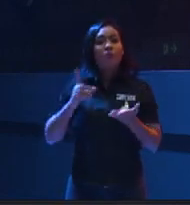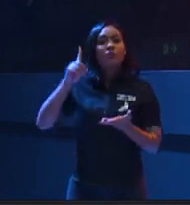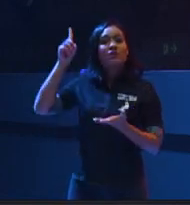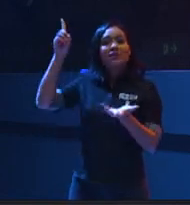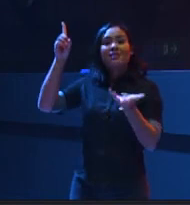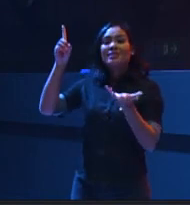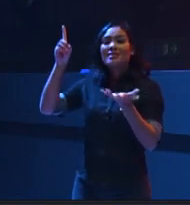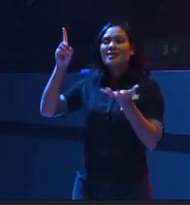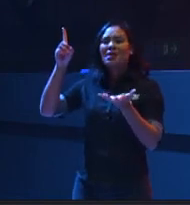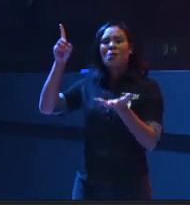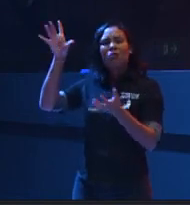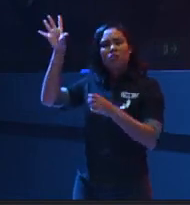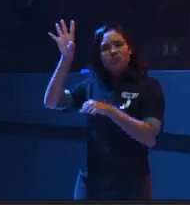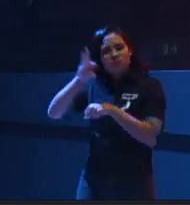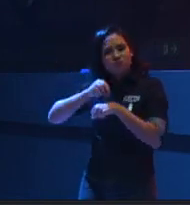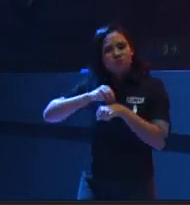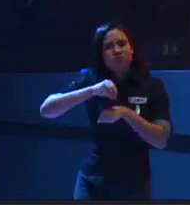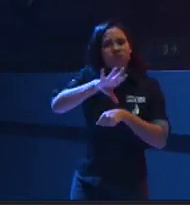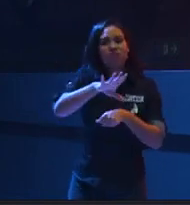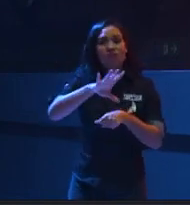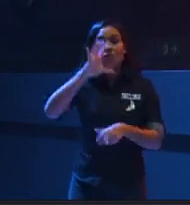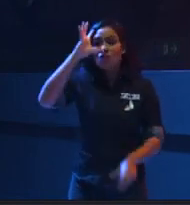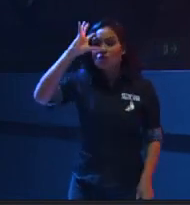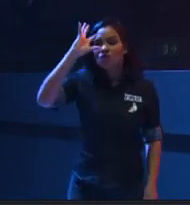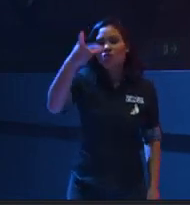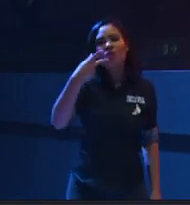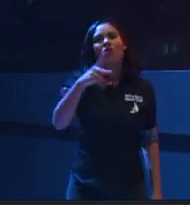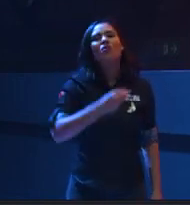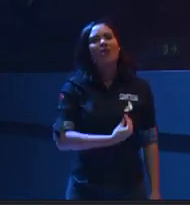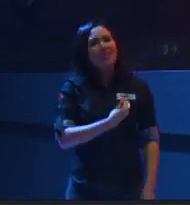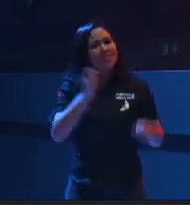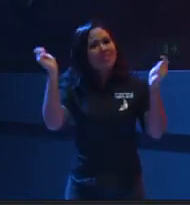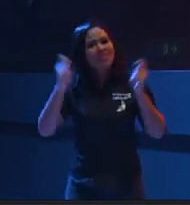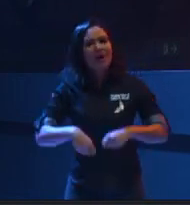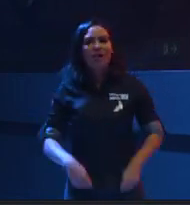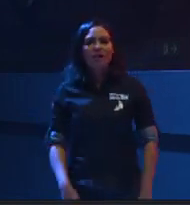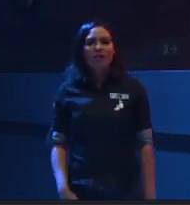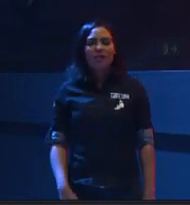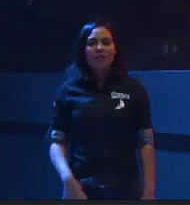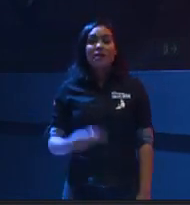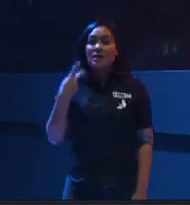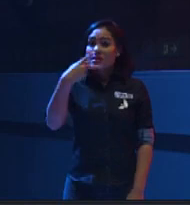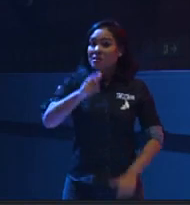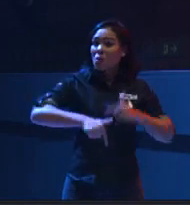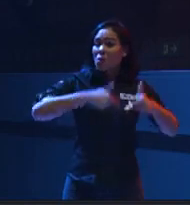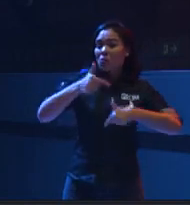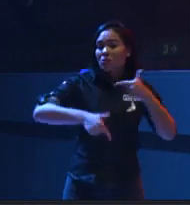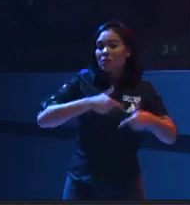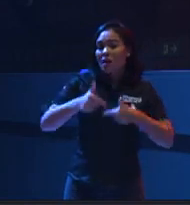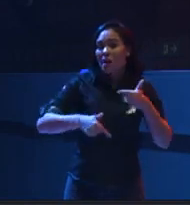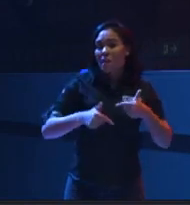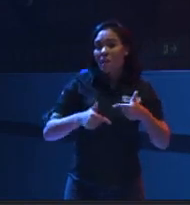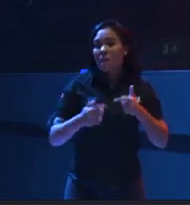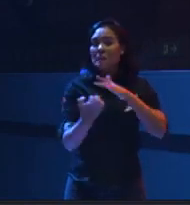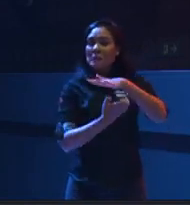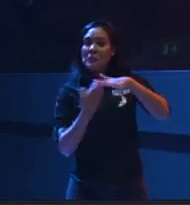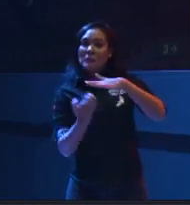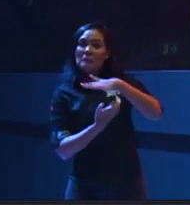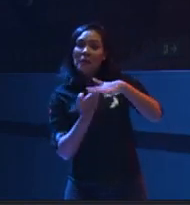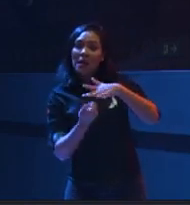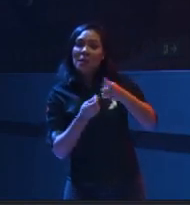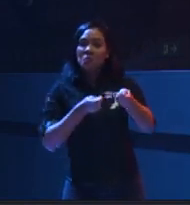você que ele tem uma solução para sua vida ele tem uma solução para o seu emprego ele tem uma solução para o seu negócio